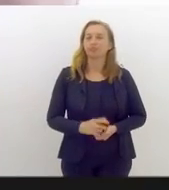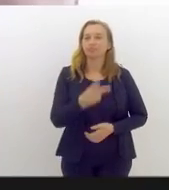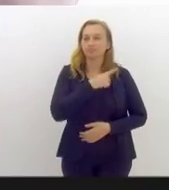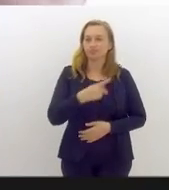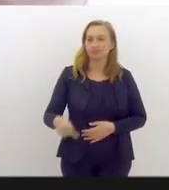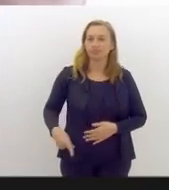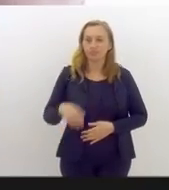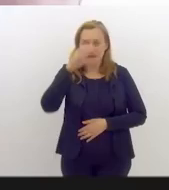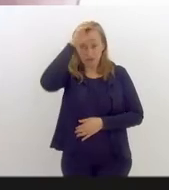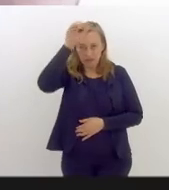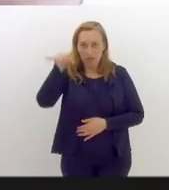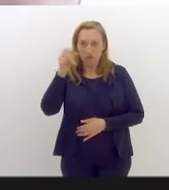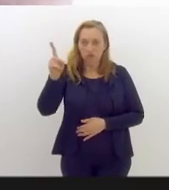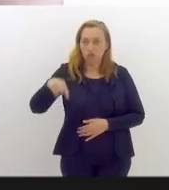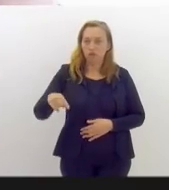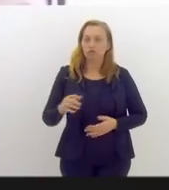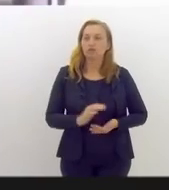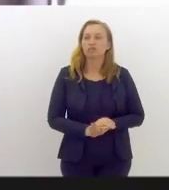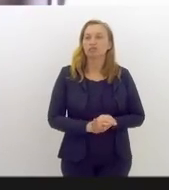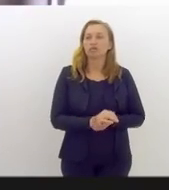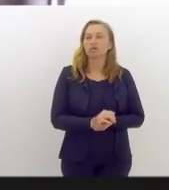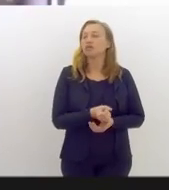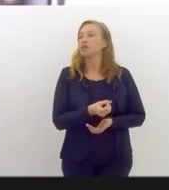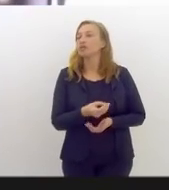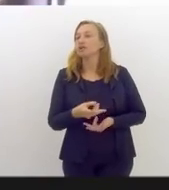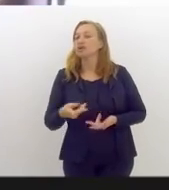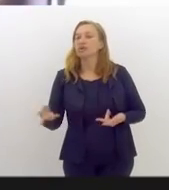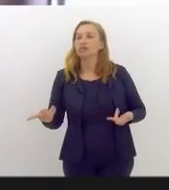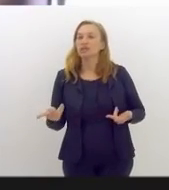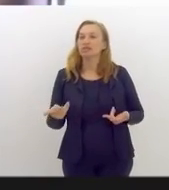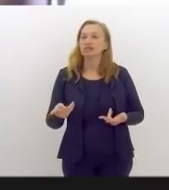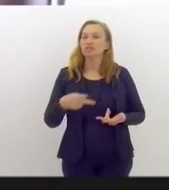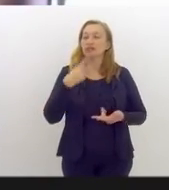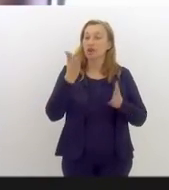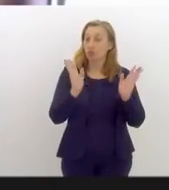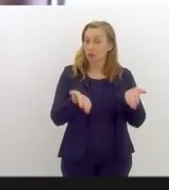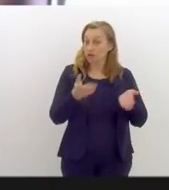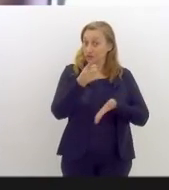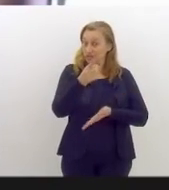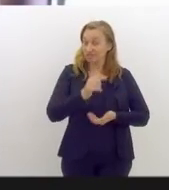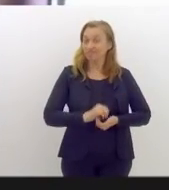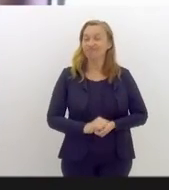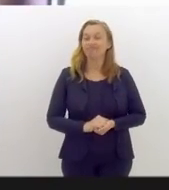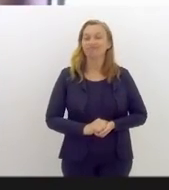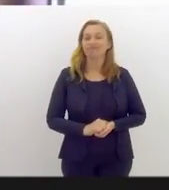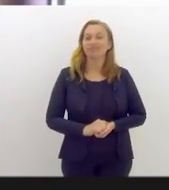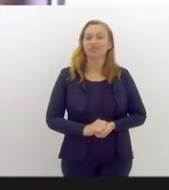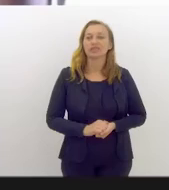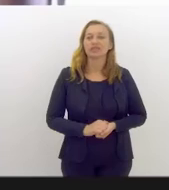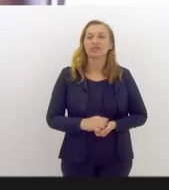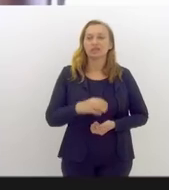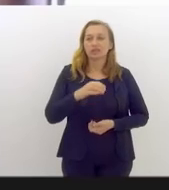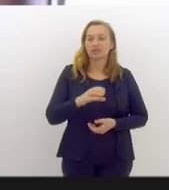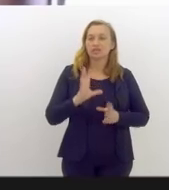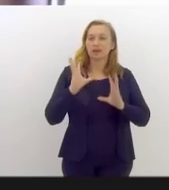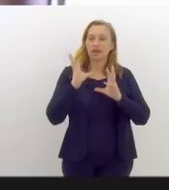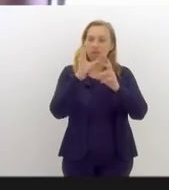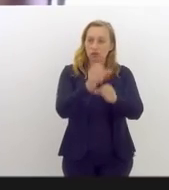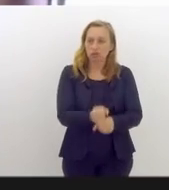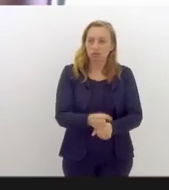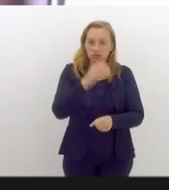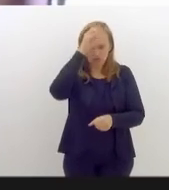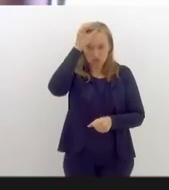Presidenta Tia Ju, quantas vezes já falei consigo hoje? Tia Ju, para simplificar, eu